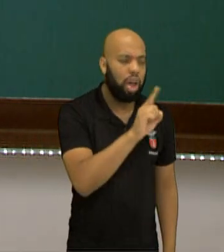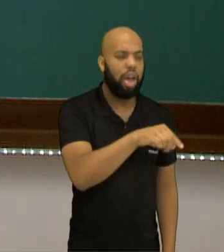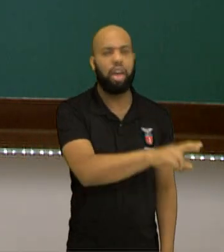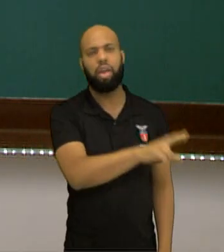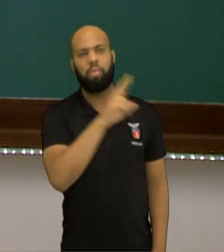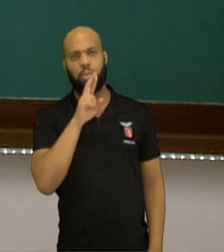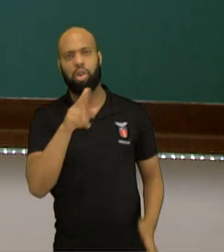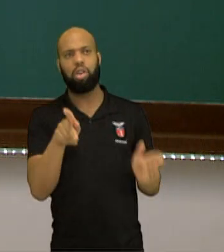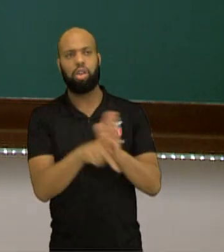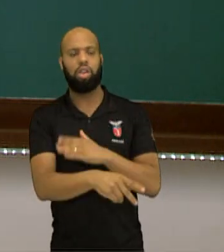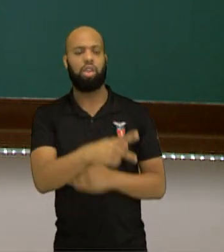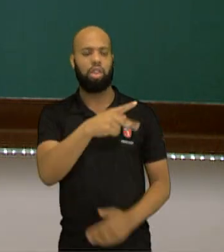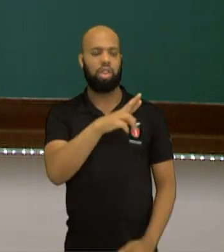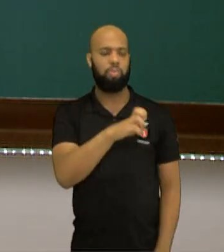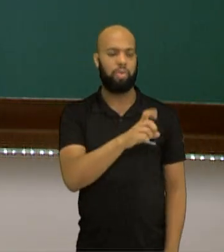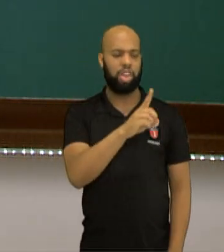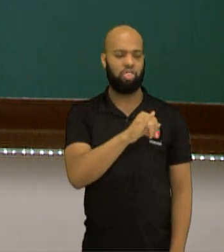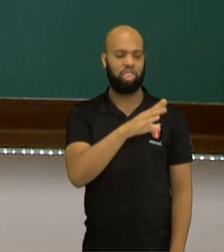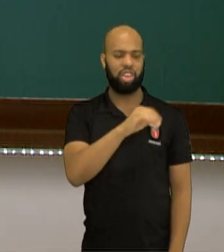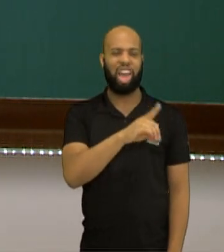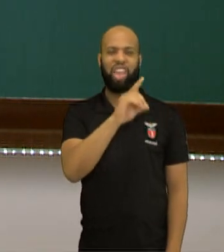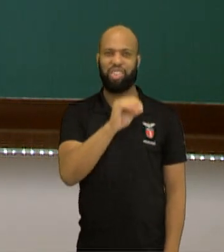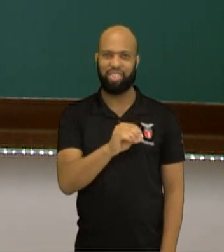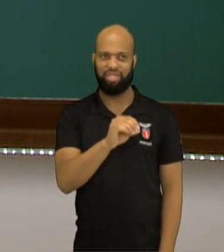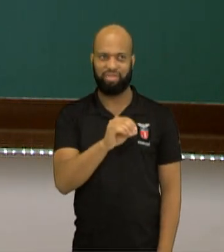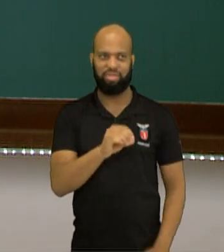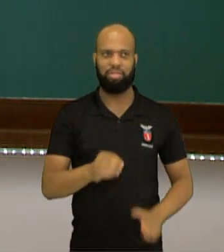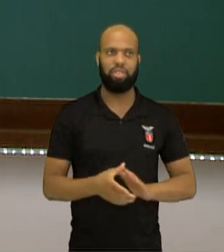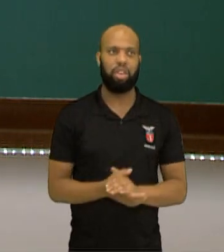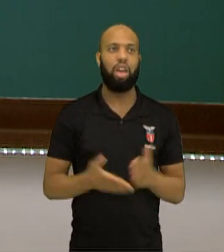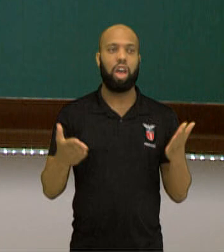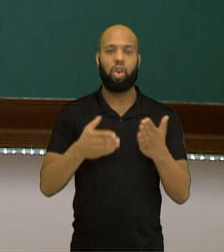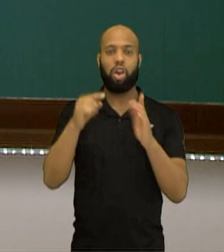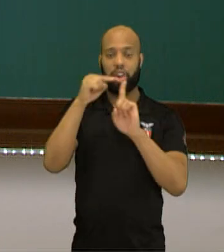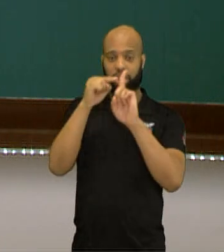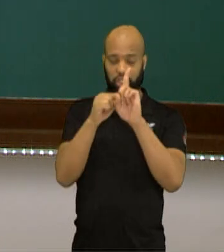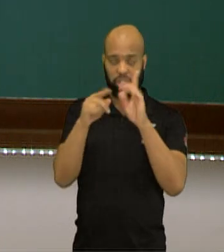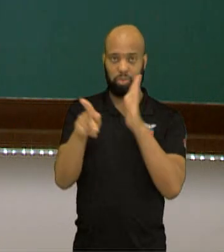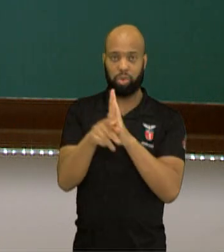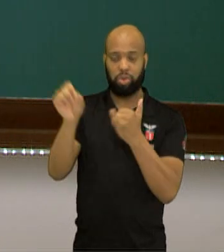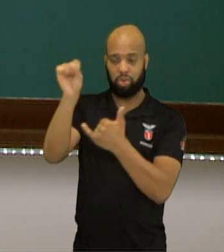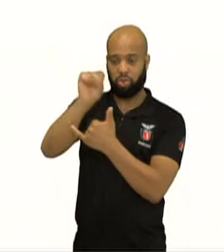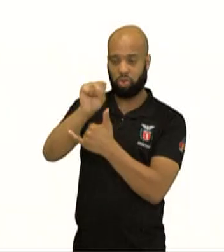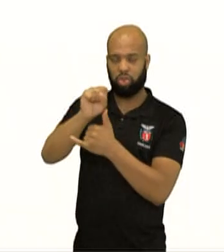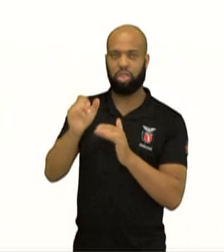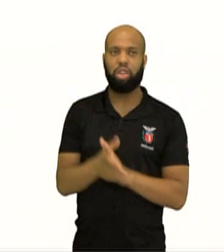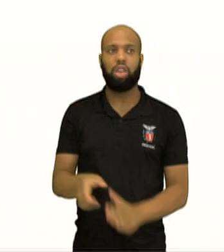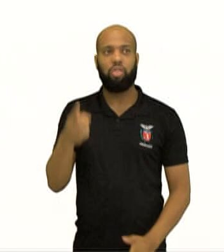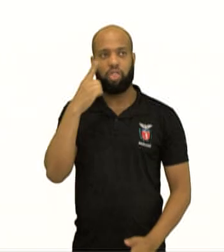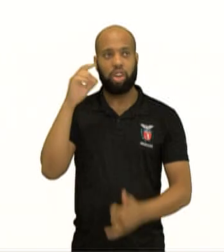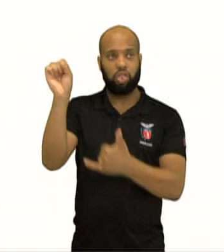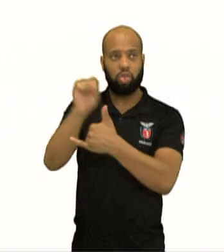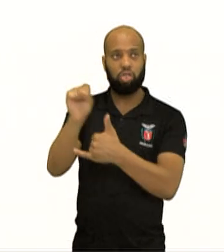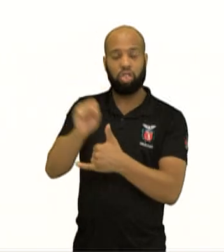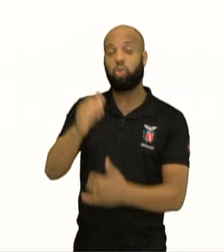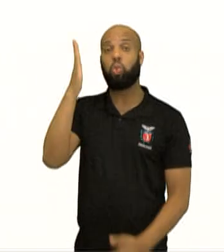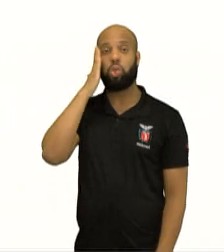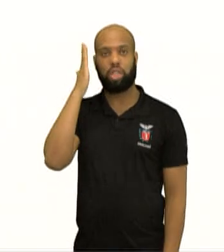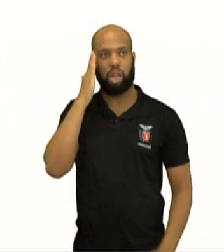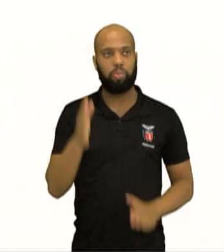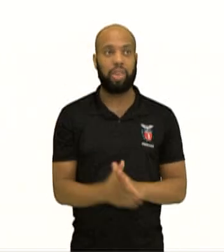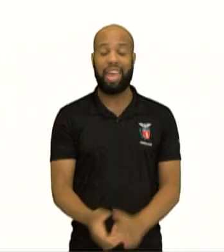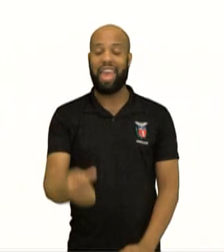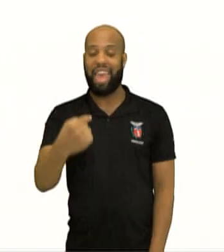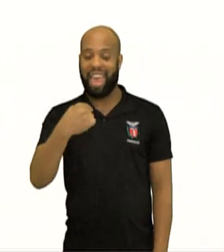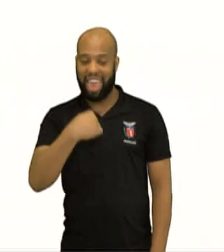resposta do predicado. Olha que interessante. Tipos de sujeito, olha aqui. Sujeito determinado, eu pulo